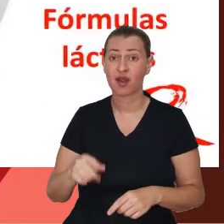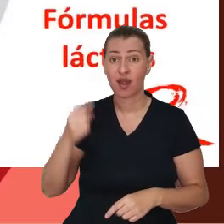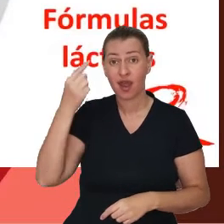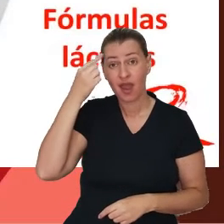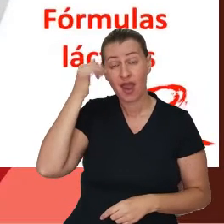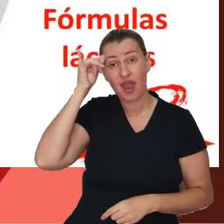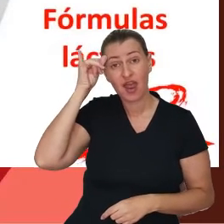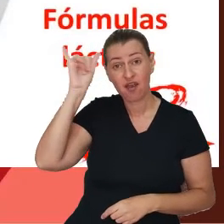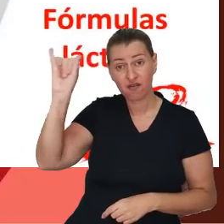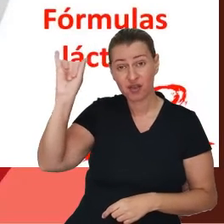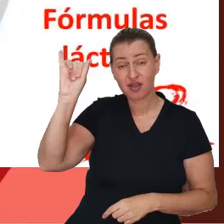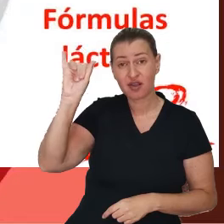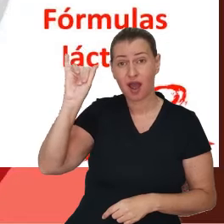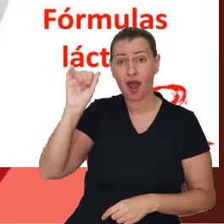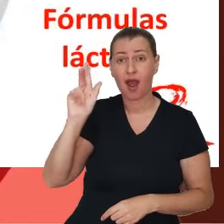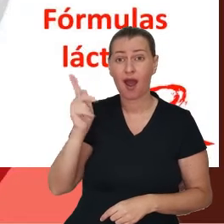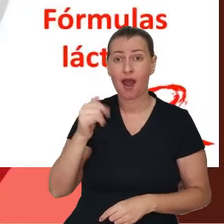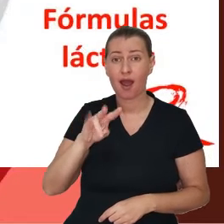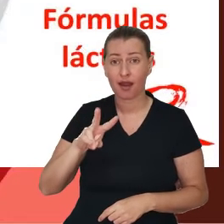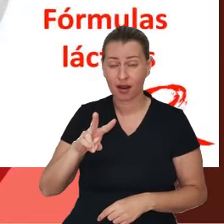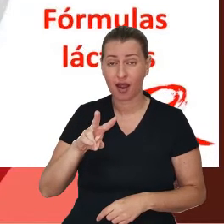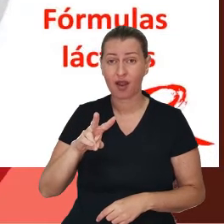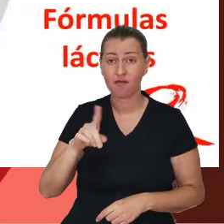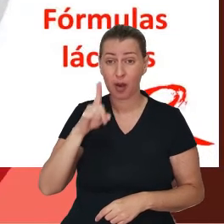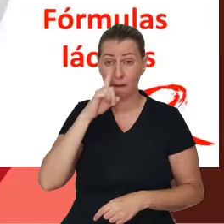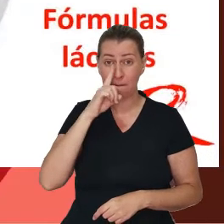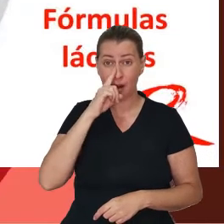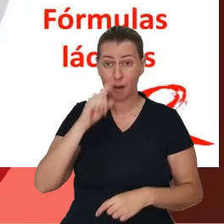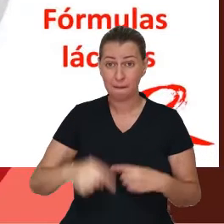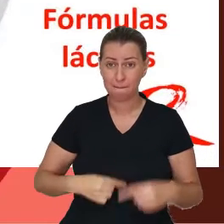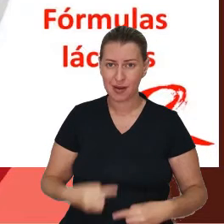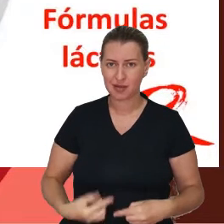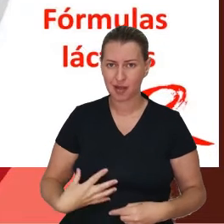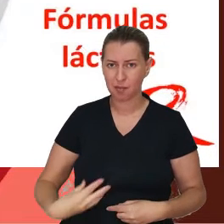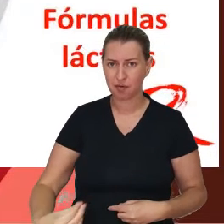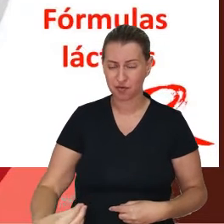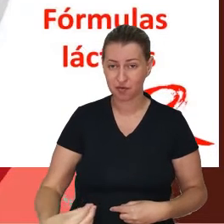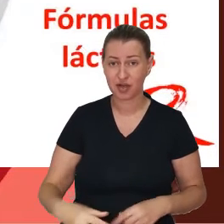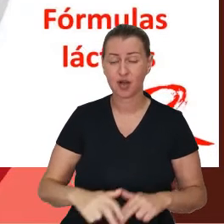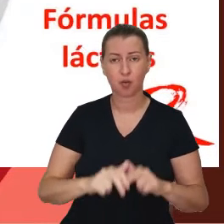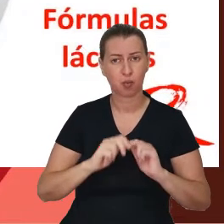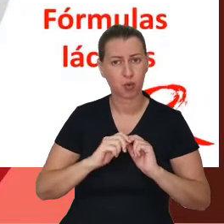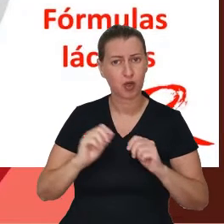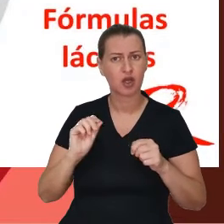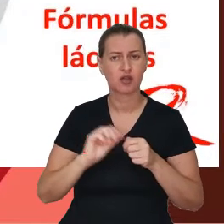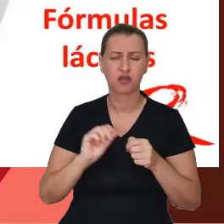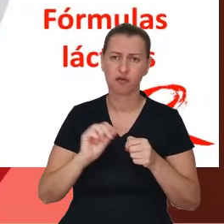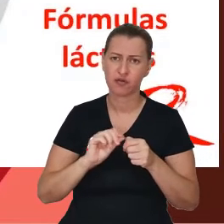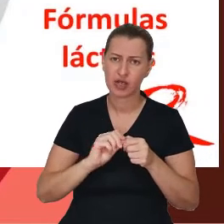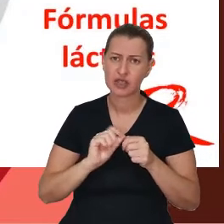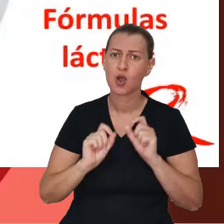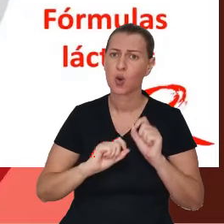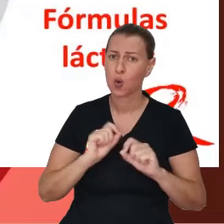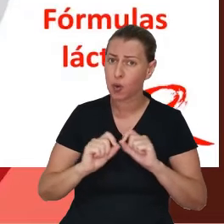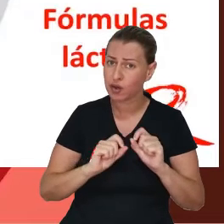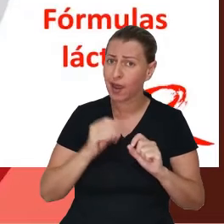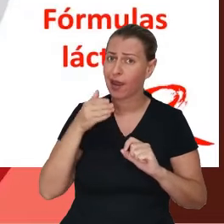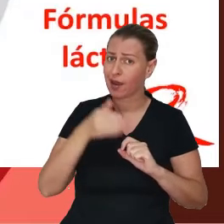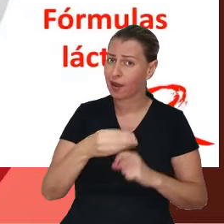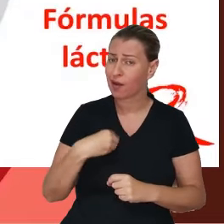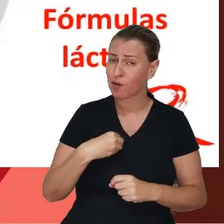que é a transmissão do HIV da mãe para a criança, e aí, para isso, o pré-natal ele é